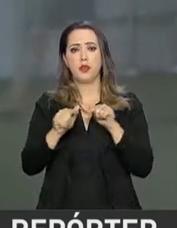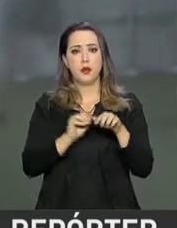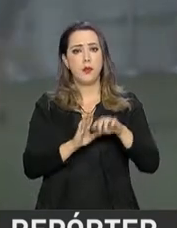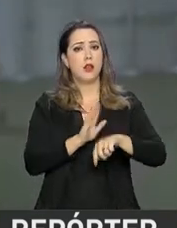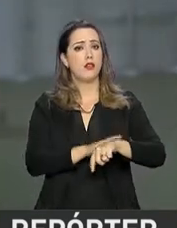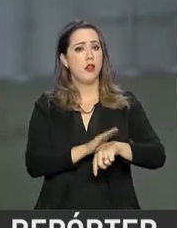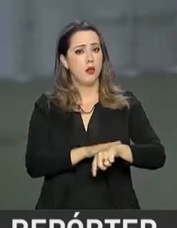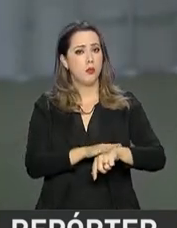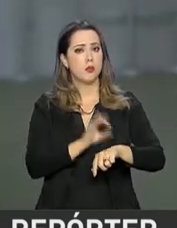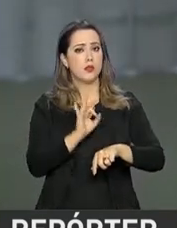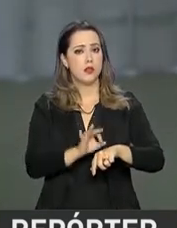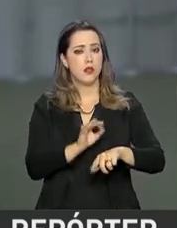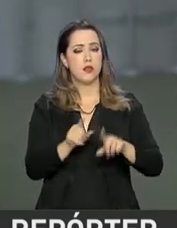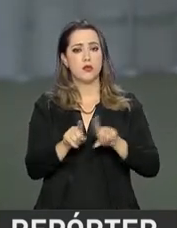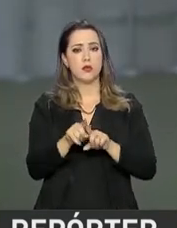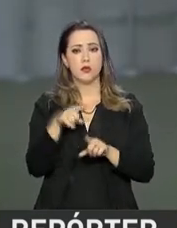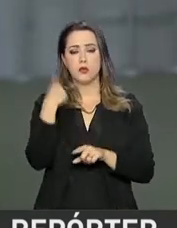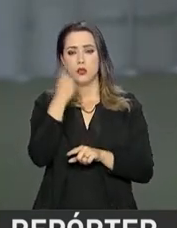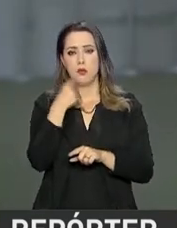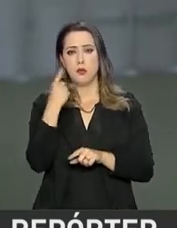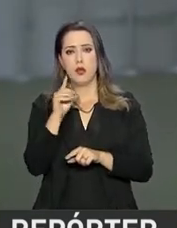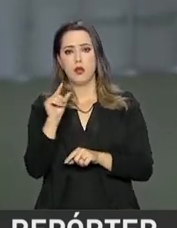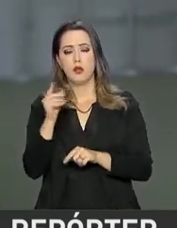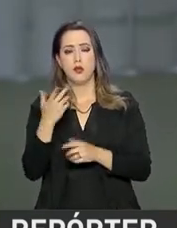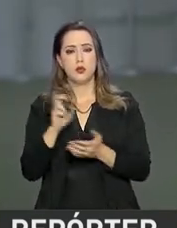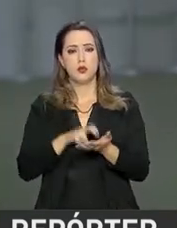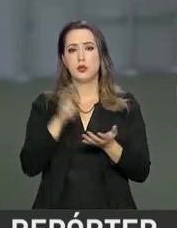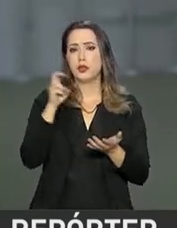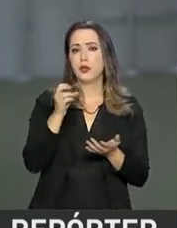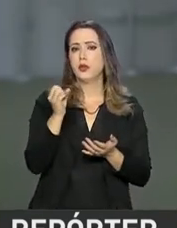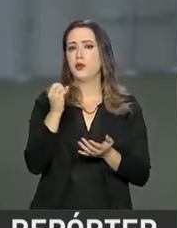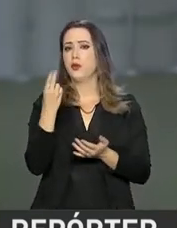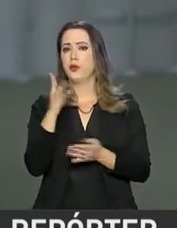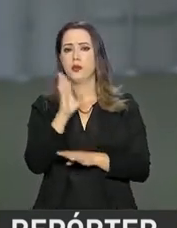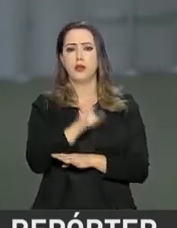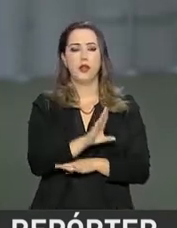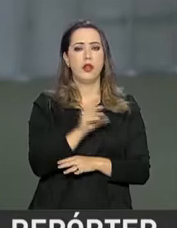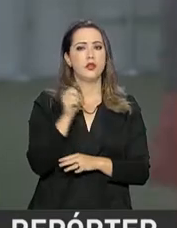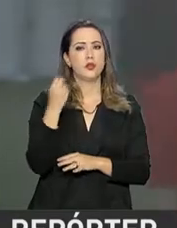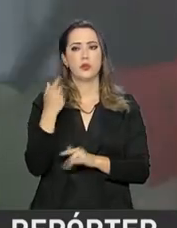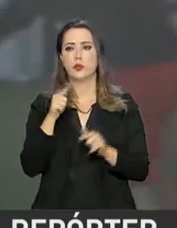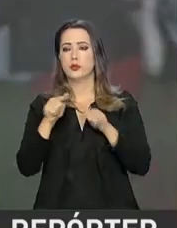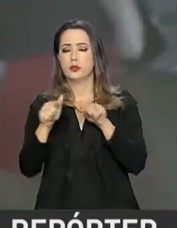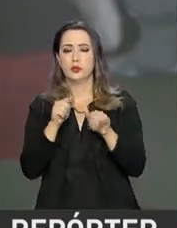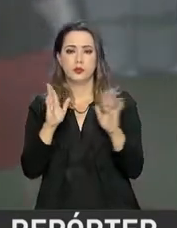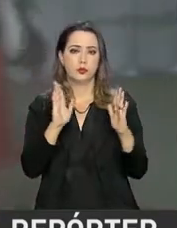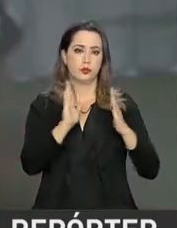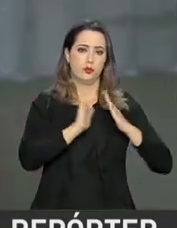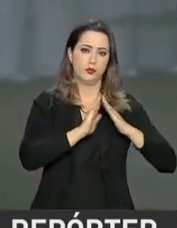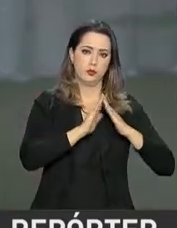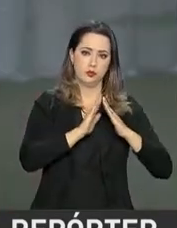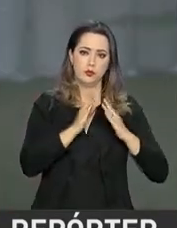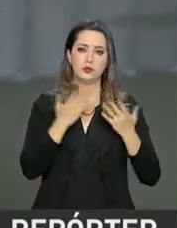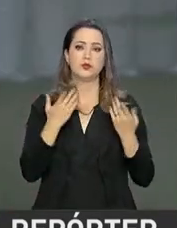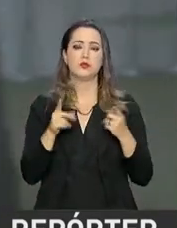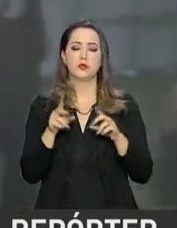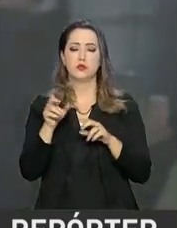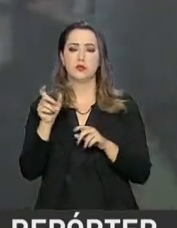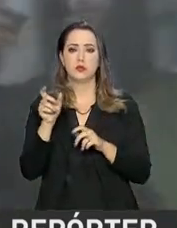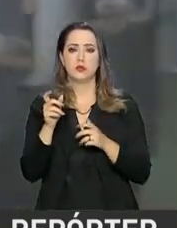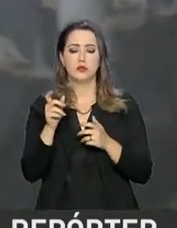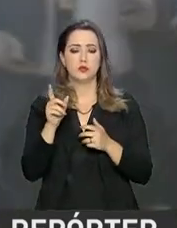intermitente e também outras formas de trabalho como home office que aquele trabalho desenvolvido em casa pelas